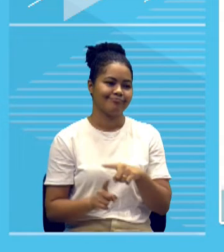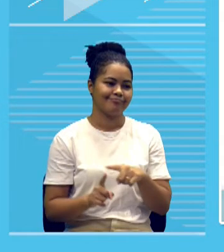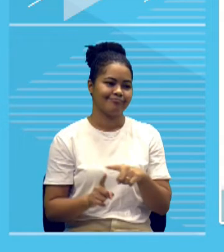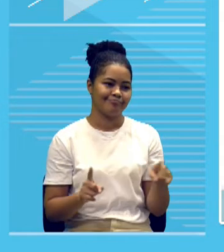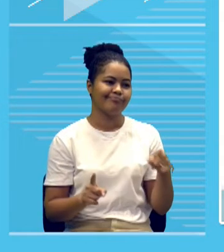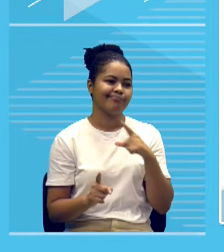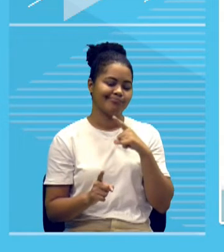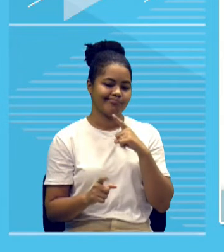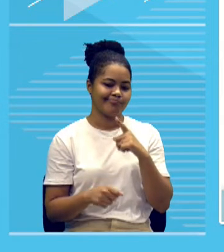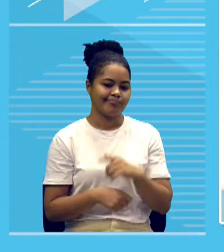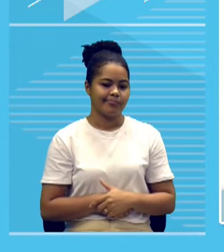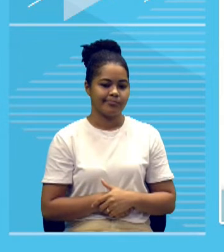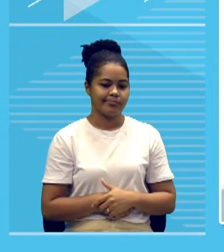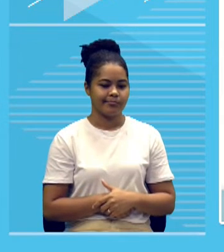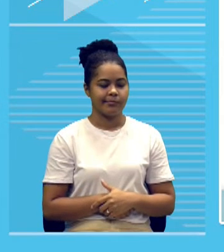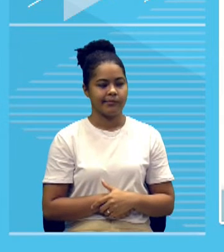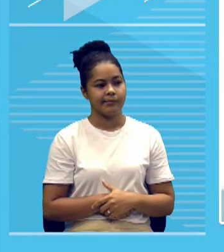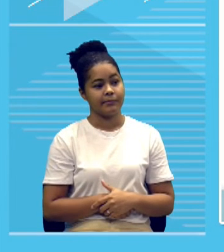oi lá